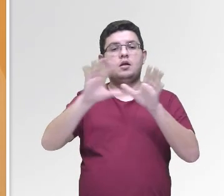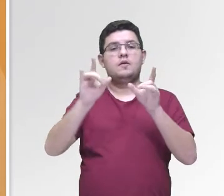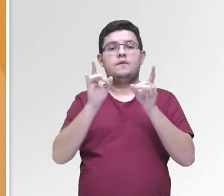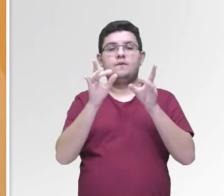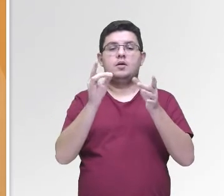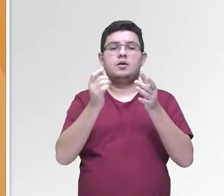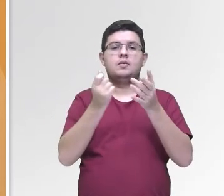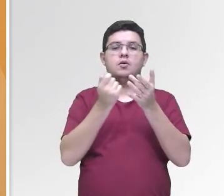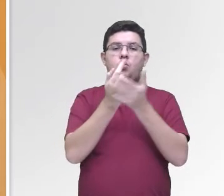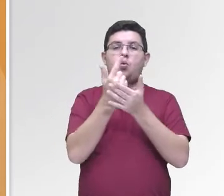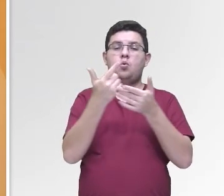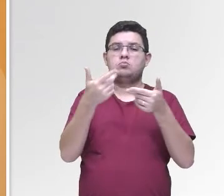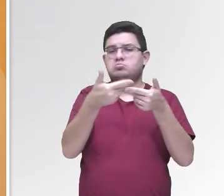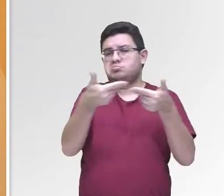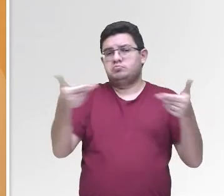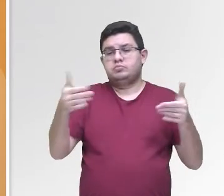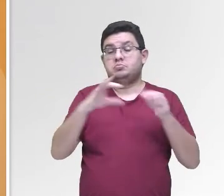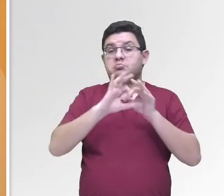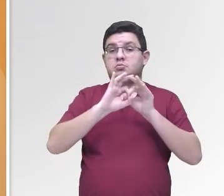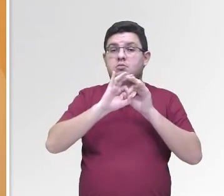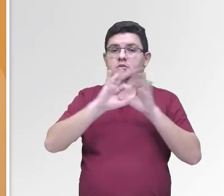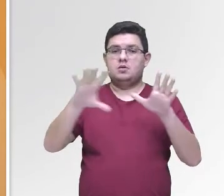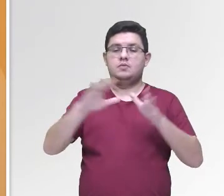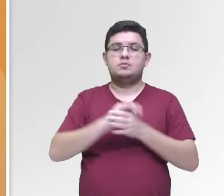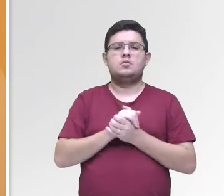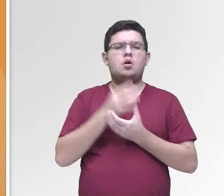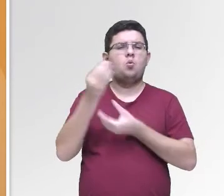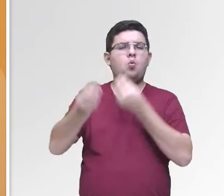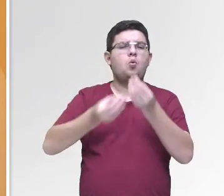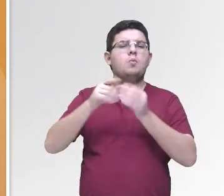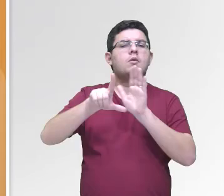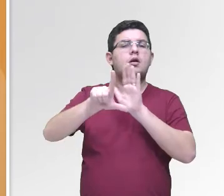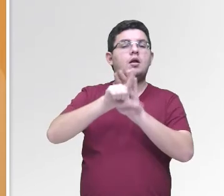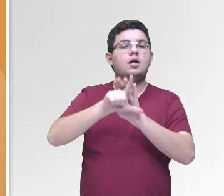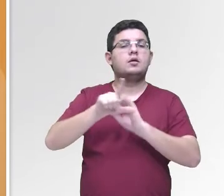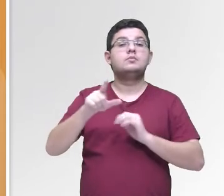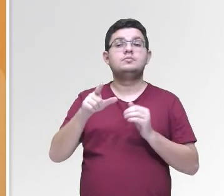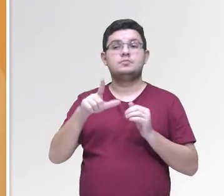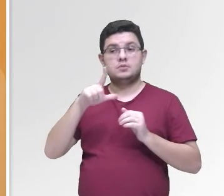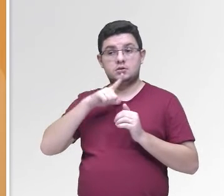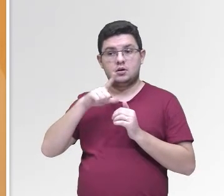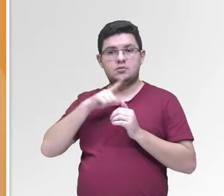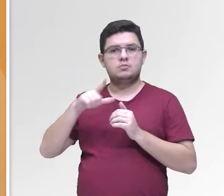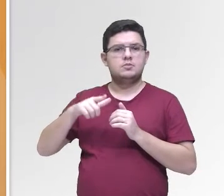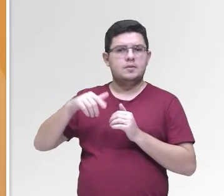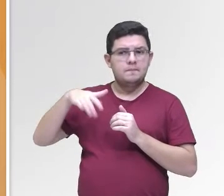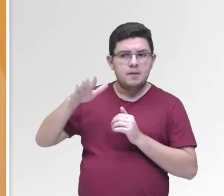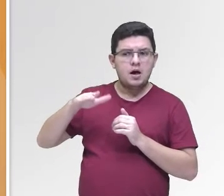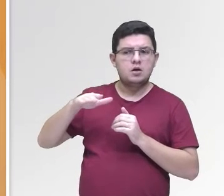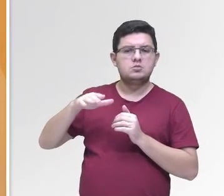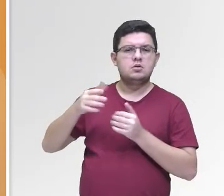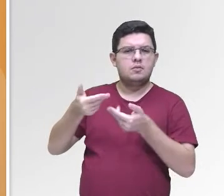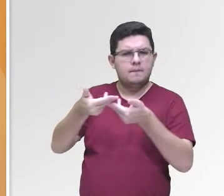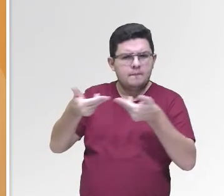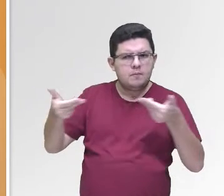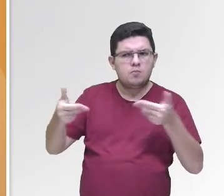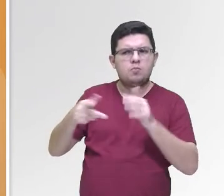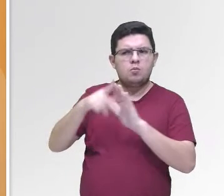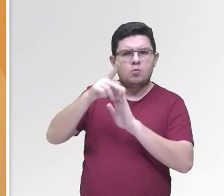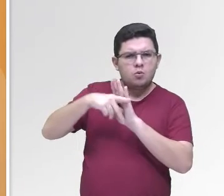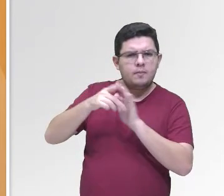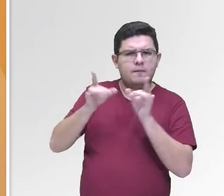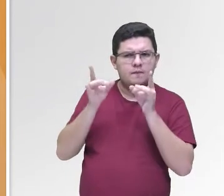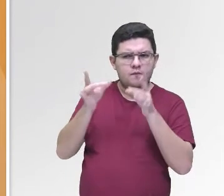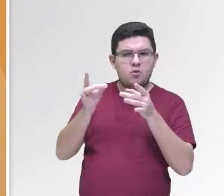da seguinte maneira: quanto mais produtos, né, existem para serem vendidos,